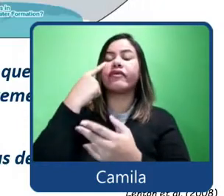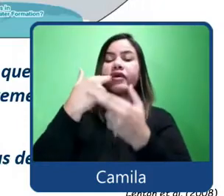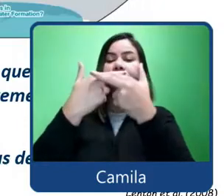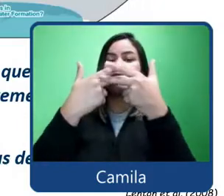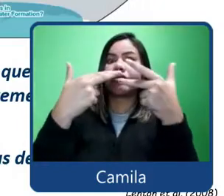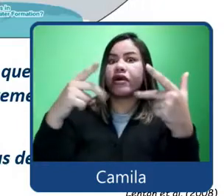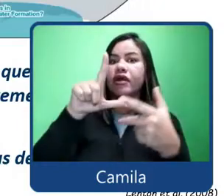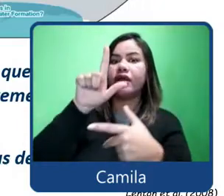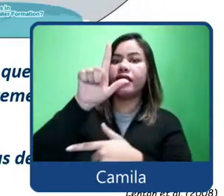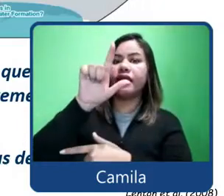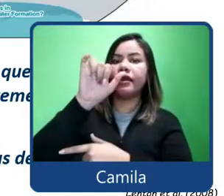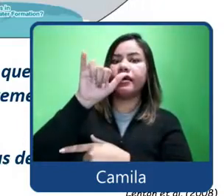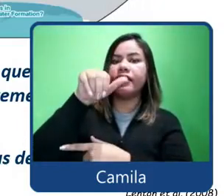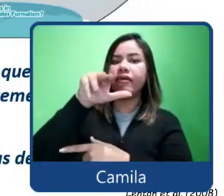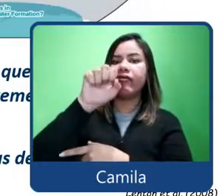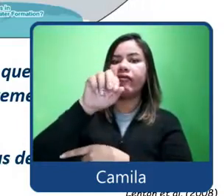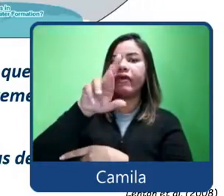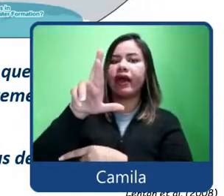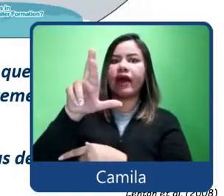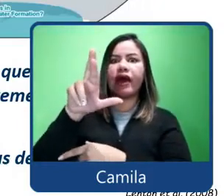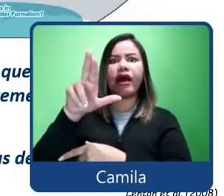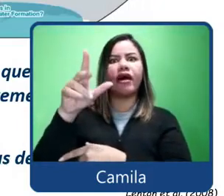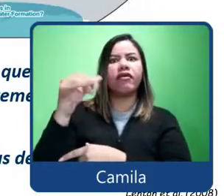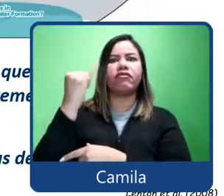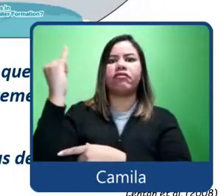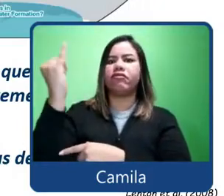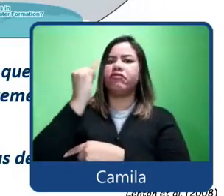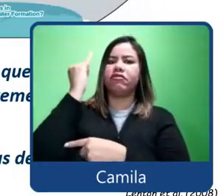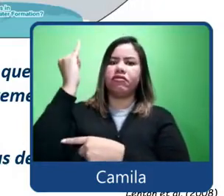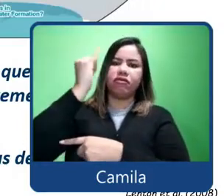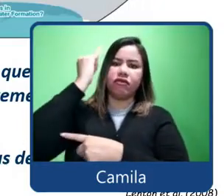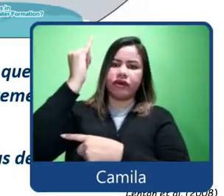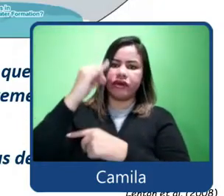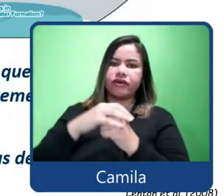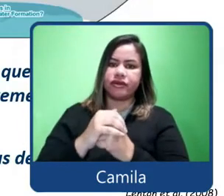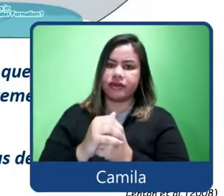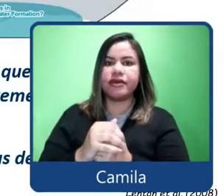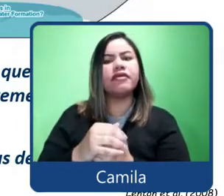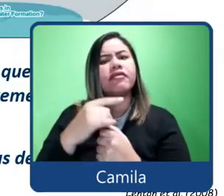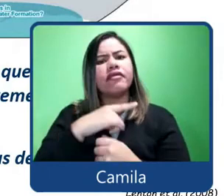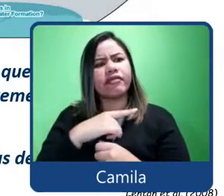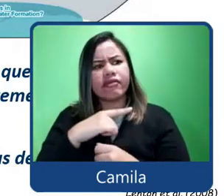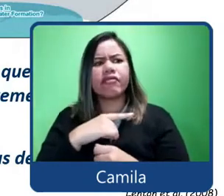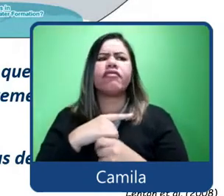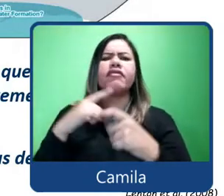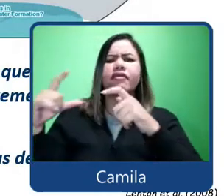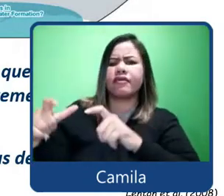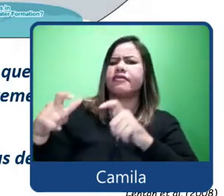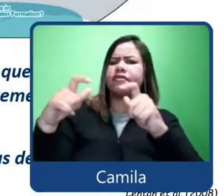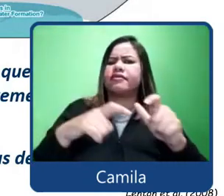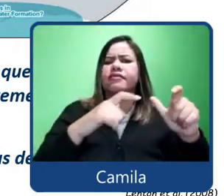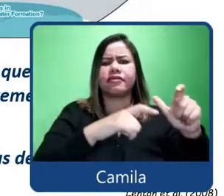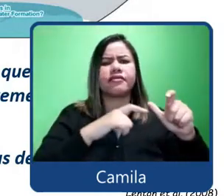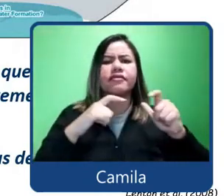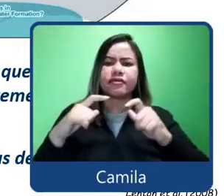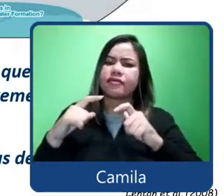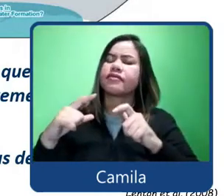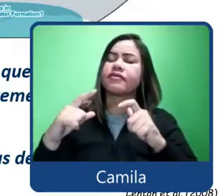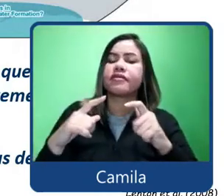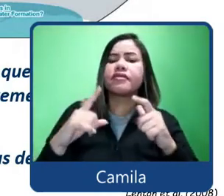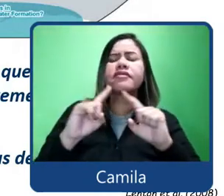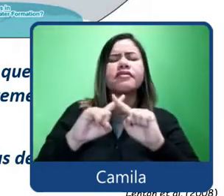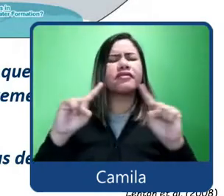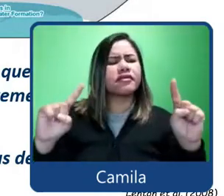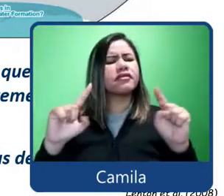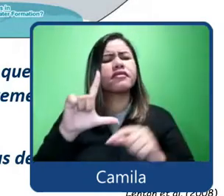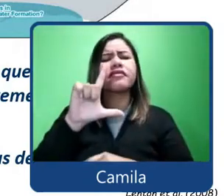limiares críticos ocorrem no sistema climático em diversos compartimentos e o que são esses limiares?